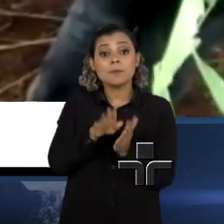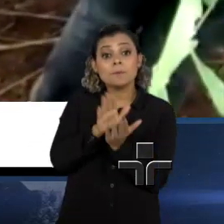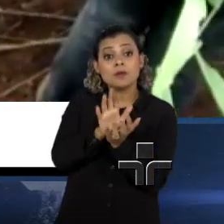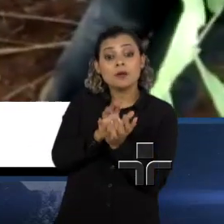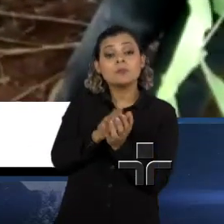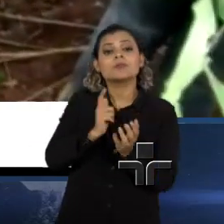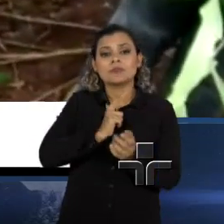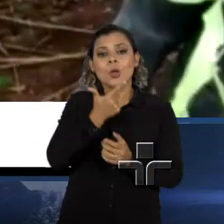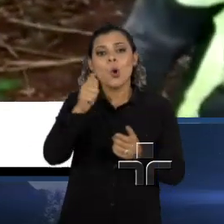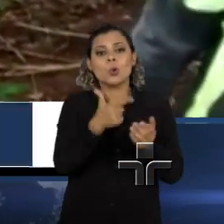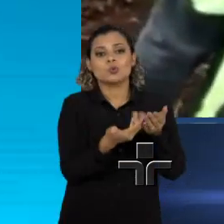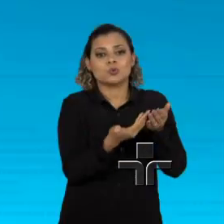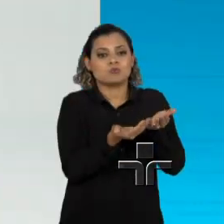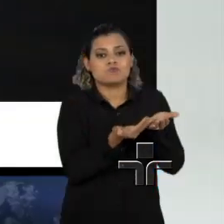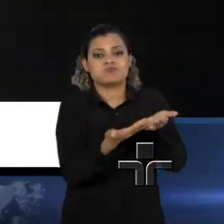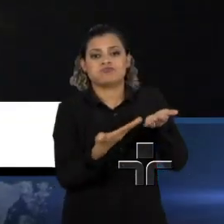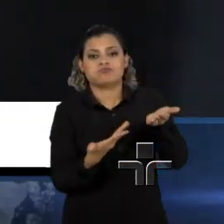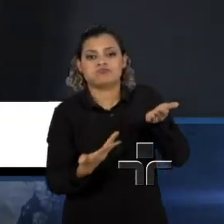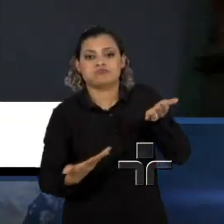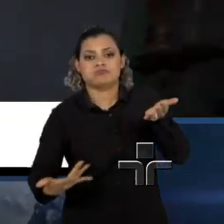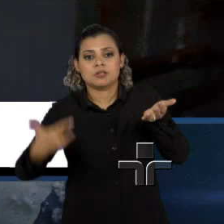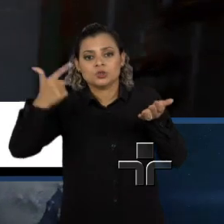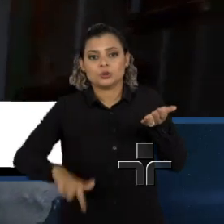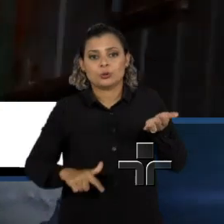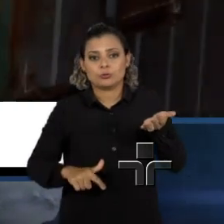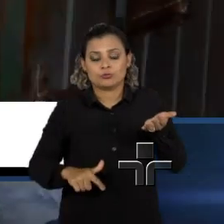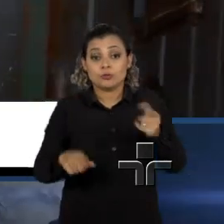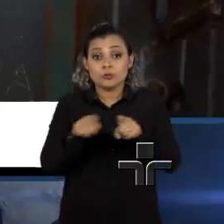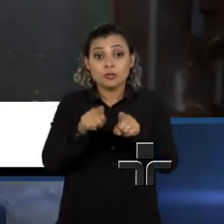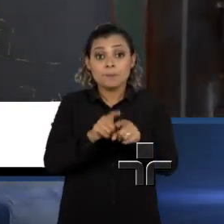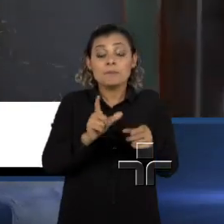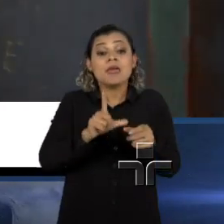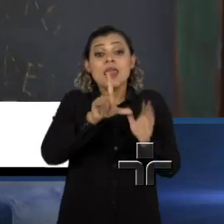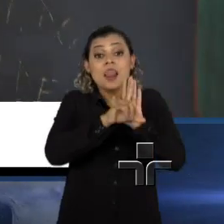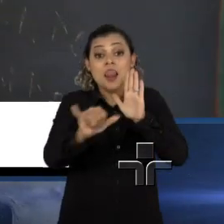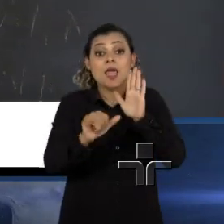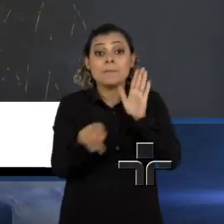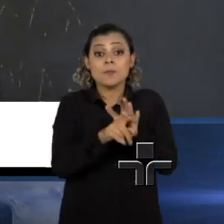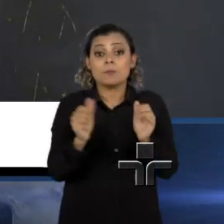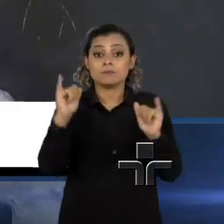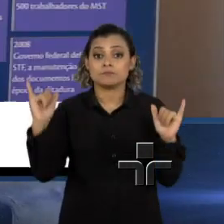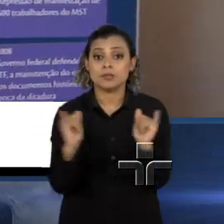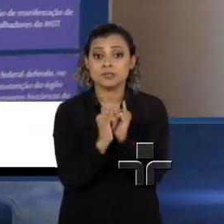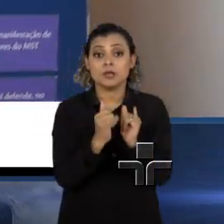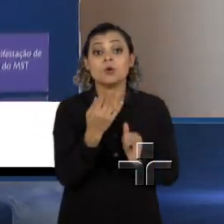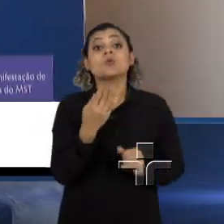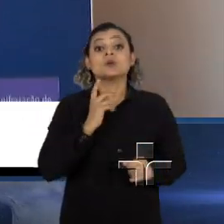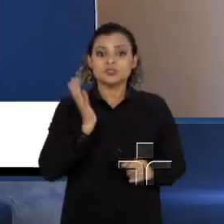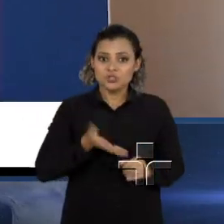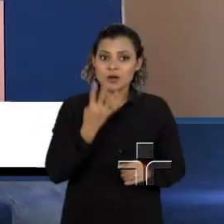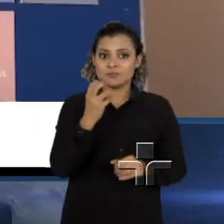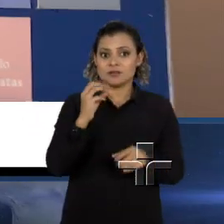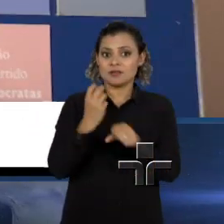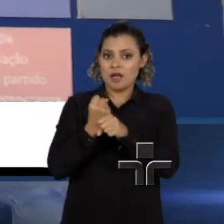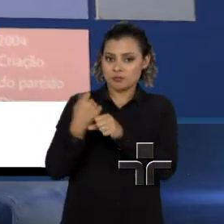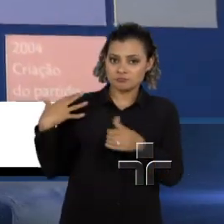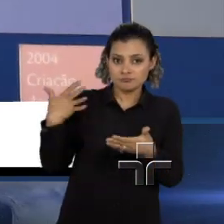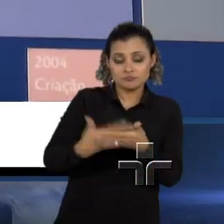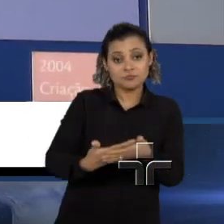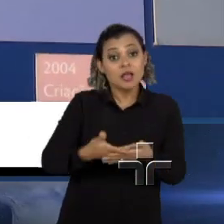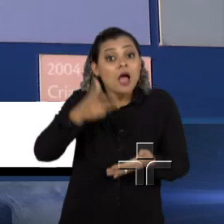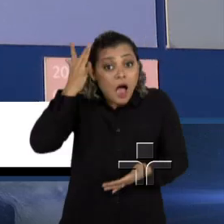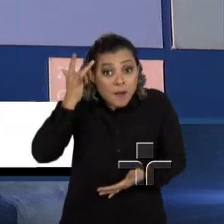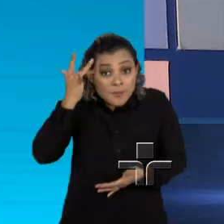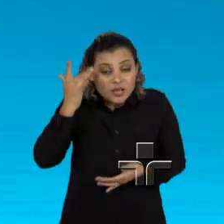outro derramamento de óleo. Lei da Anistia completa 40 anos amanhã, ainda sob a dúvida se deve